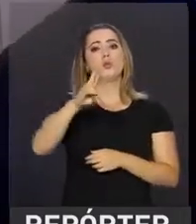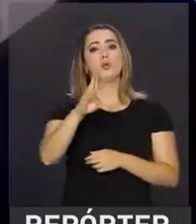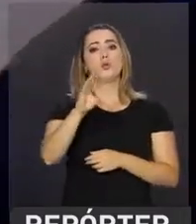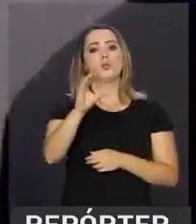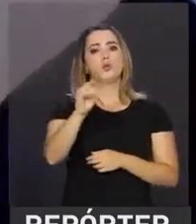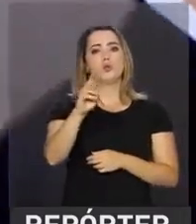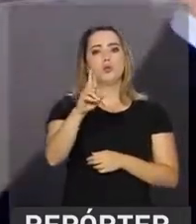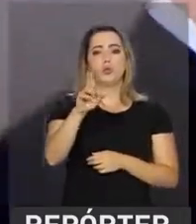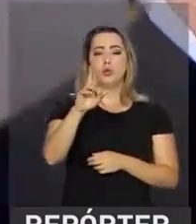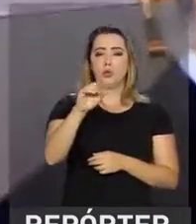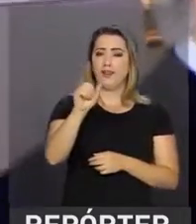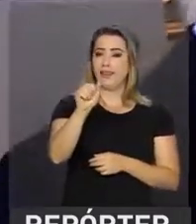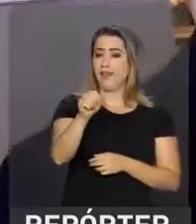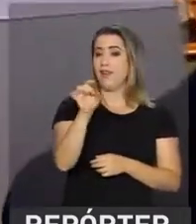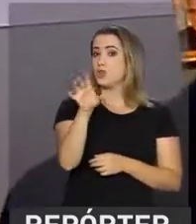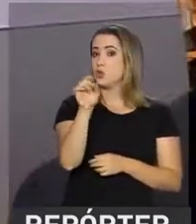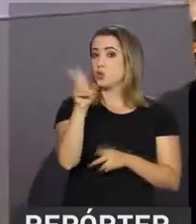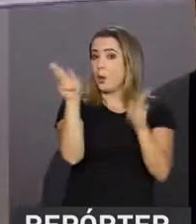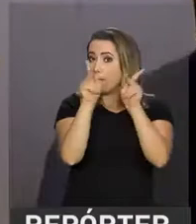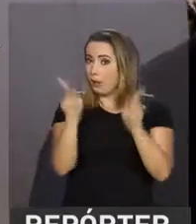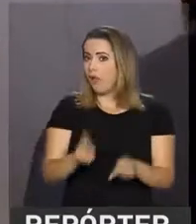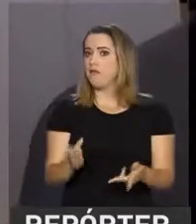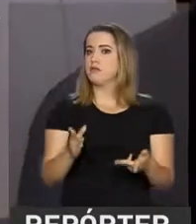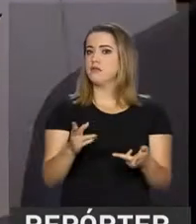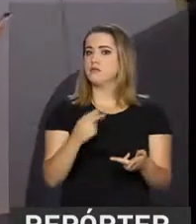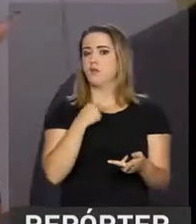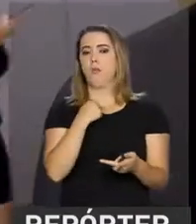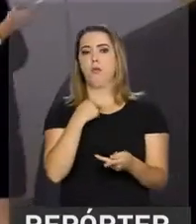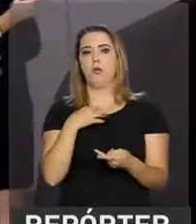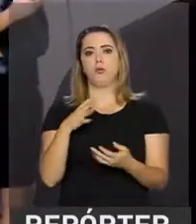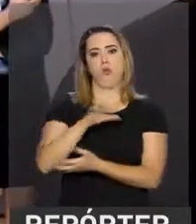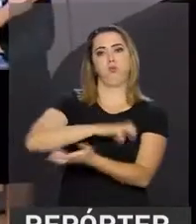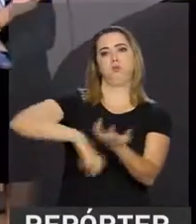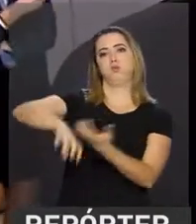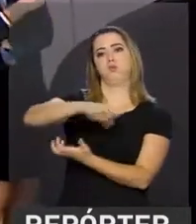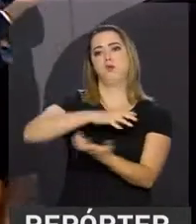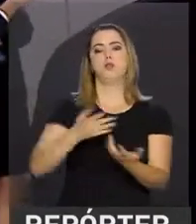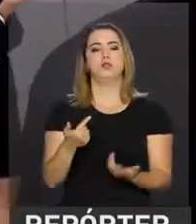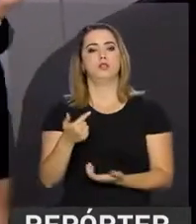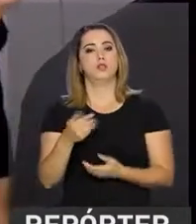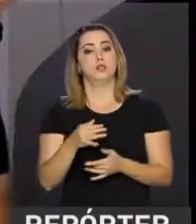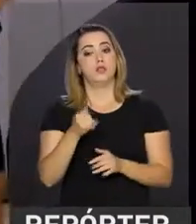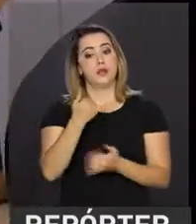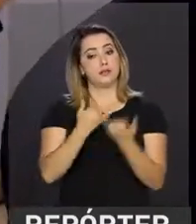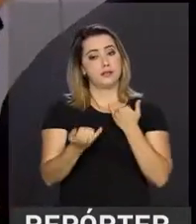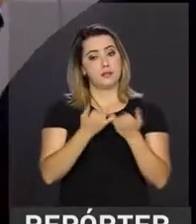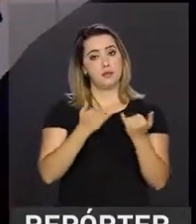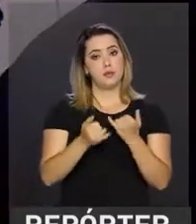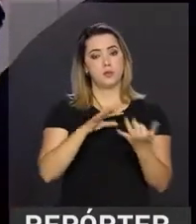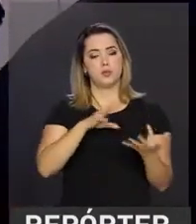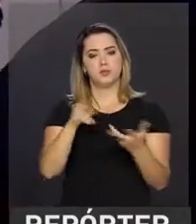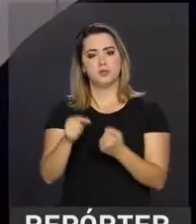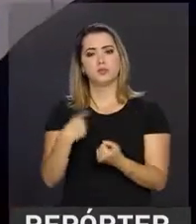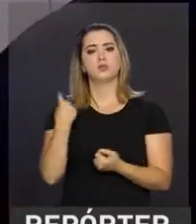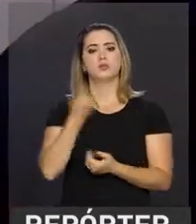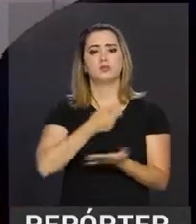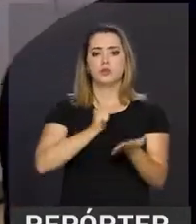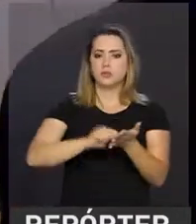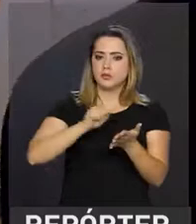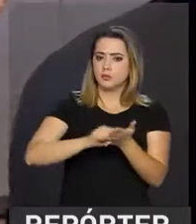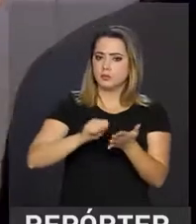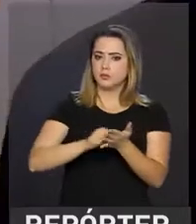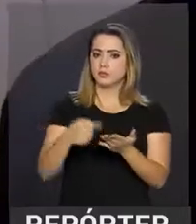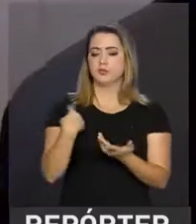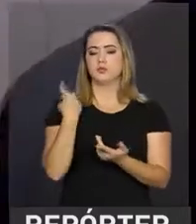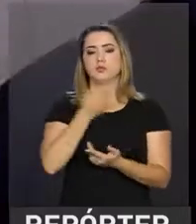utilizada para fins pacíficos. Nós estamos dando um exemplo, penso eu, para o mundo. Sem embargo, de todos os tratados que nós assinamos e sem embargo do